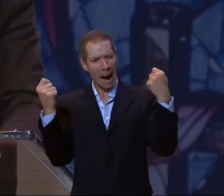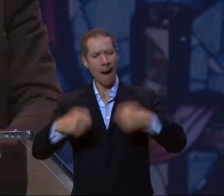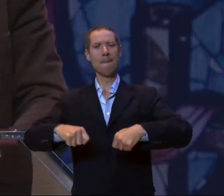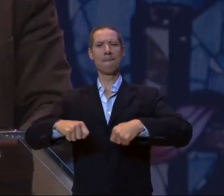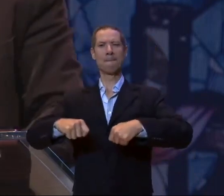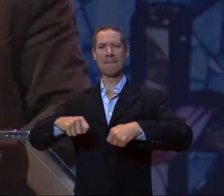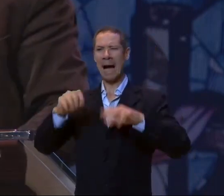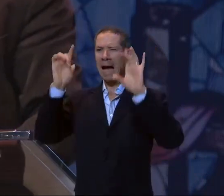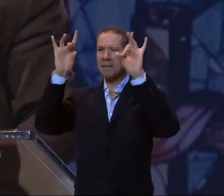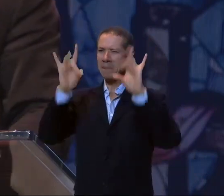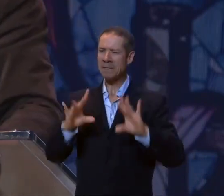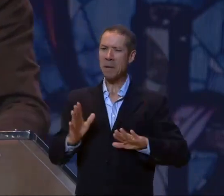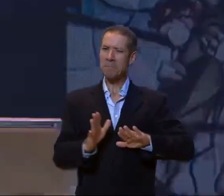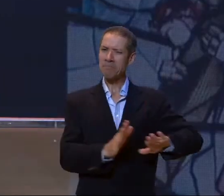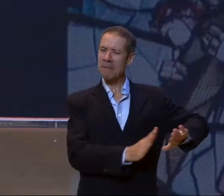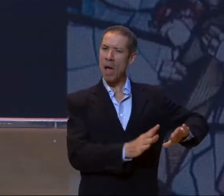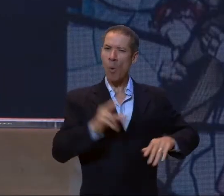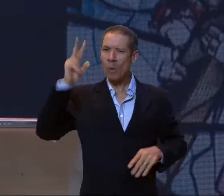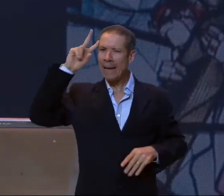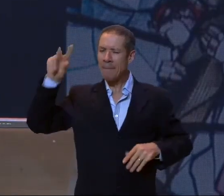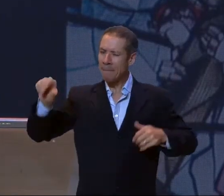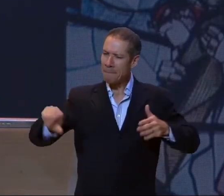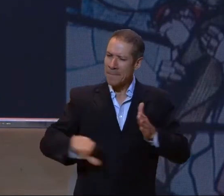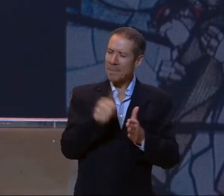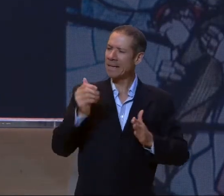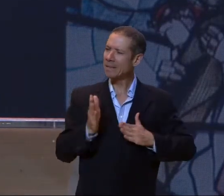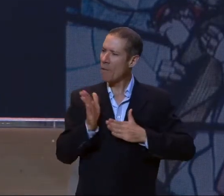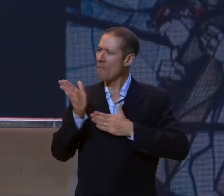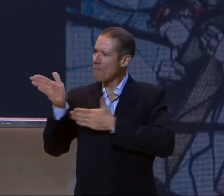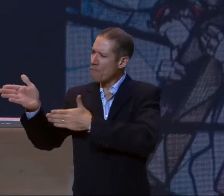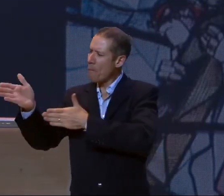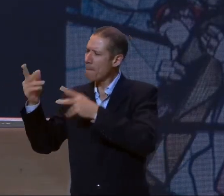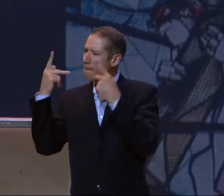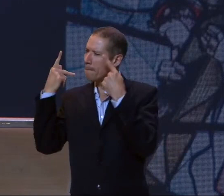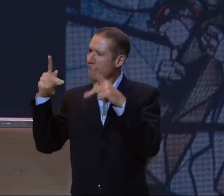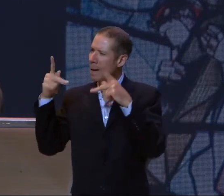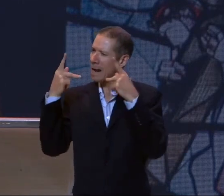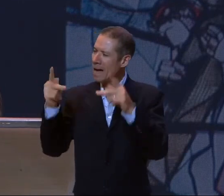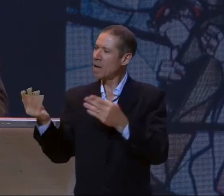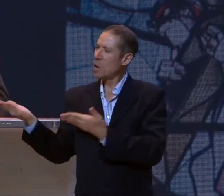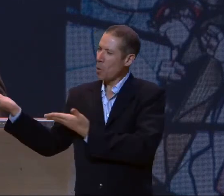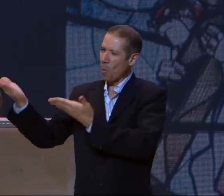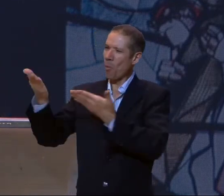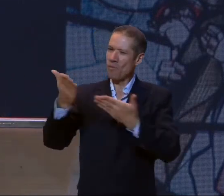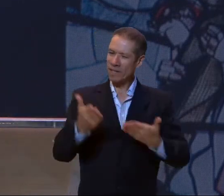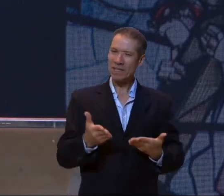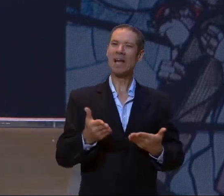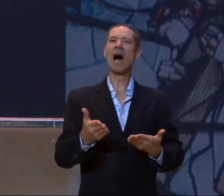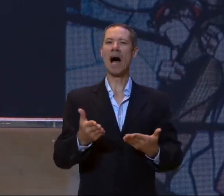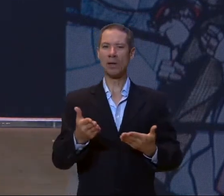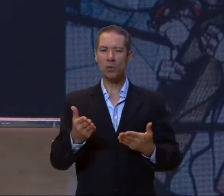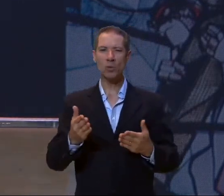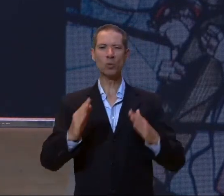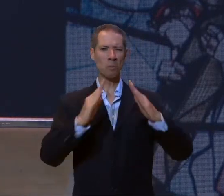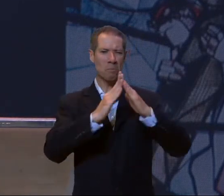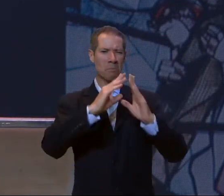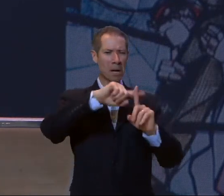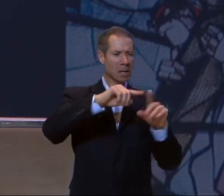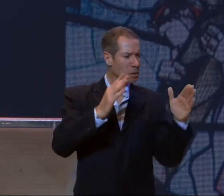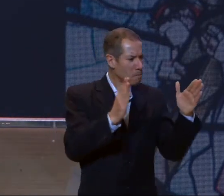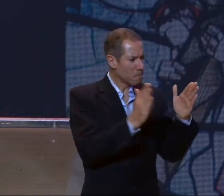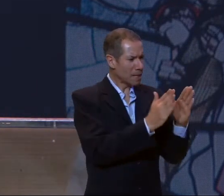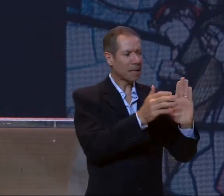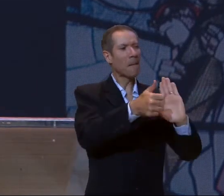capacitação especial. Eu lembro bem, a primeira vez que eu fui pregar, me convidaram para falar numa congregação